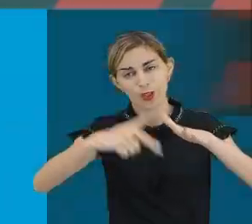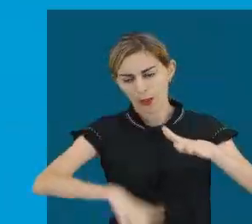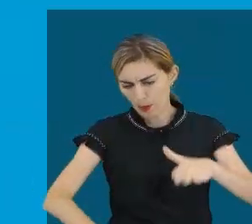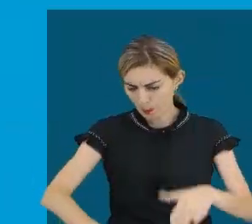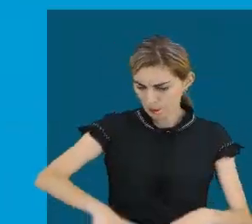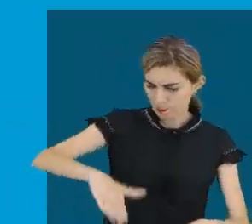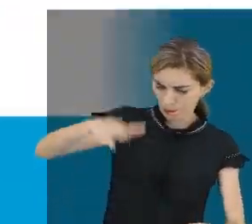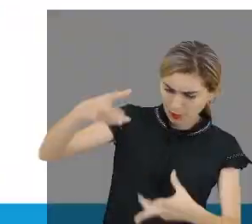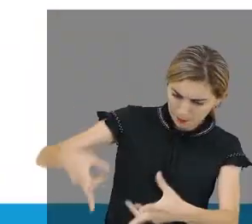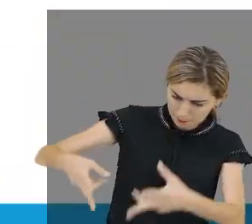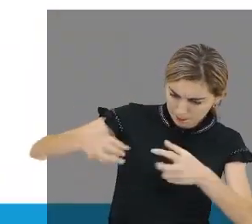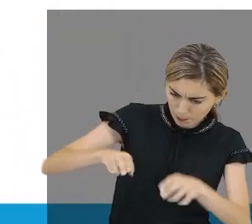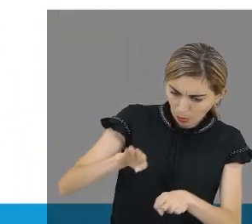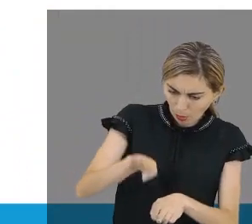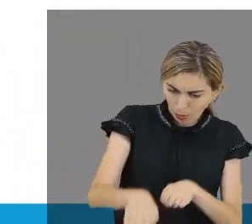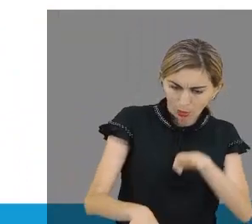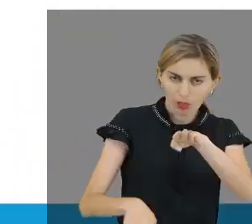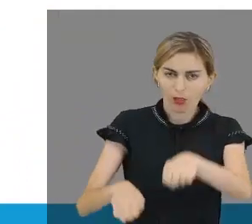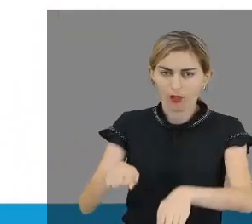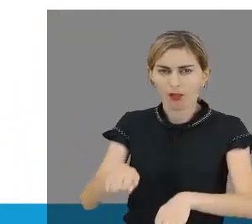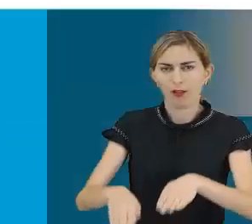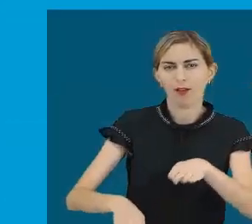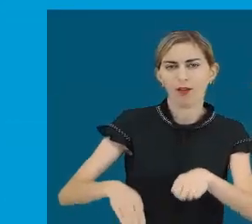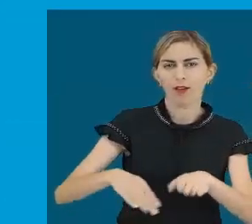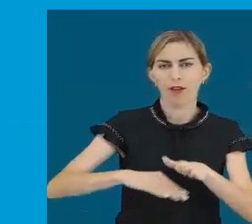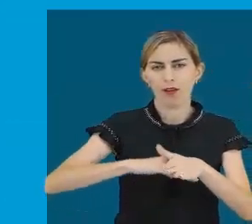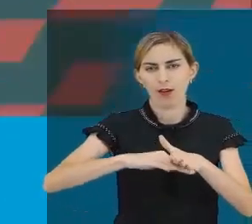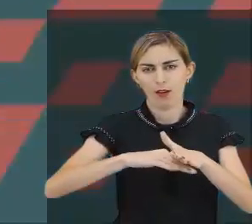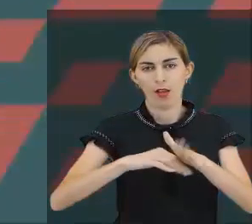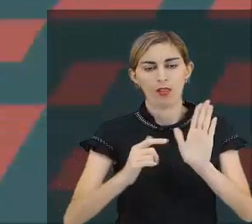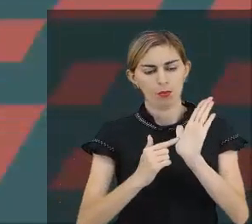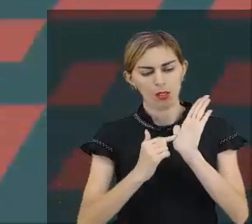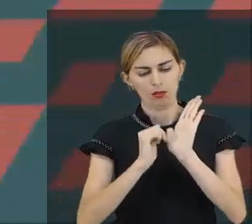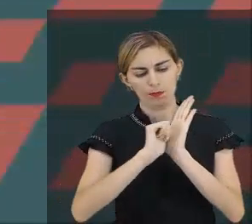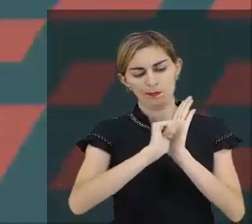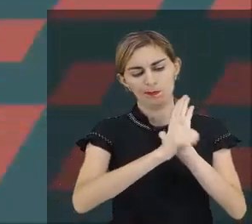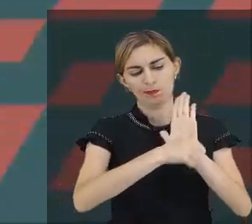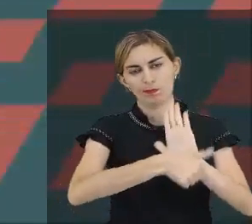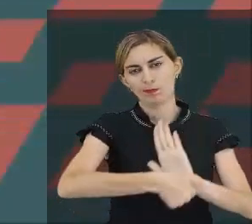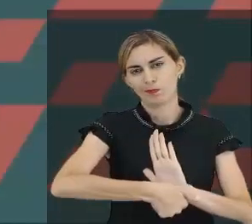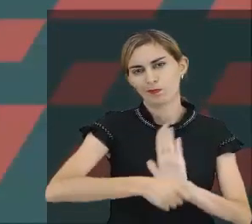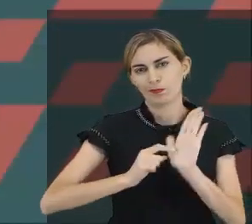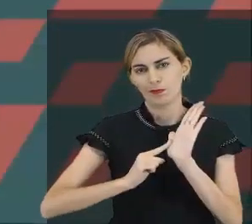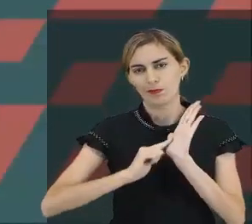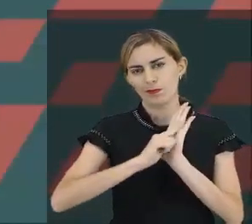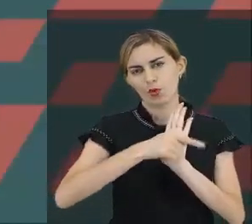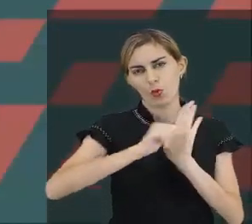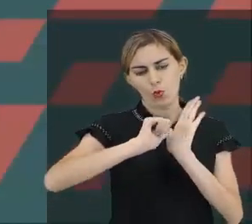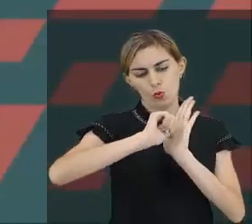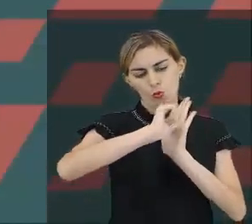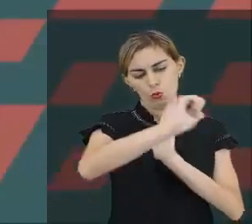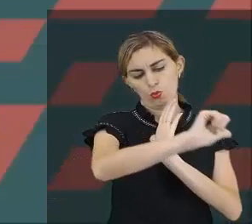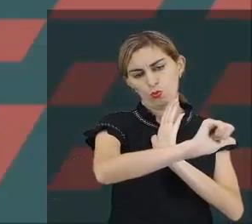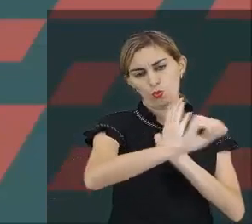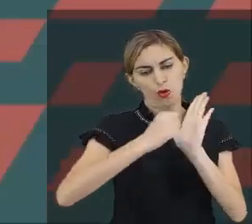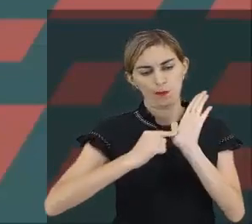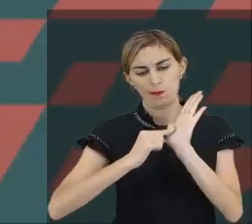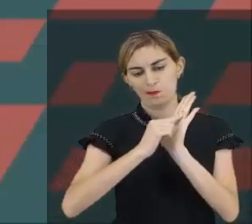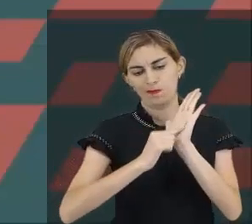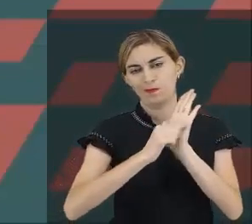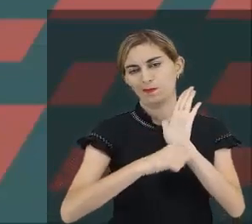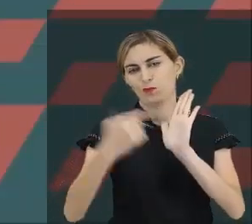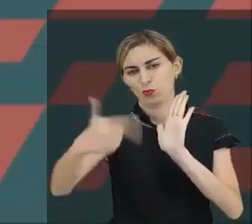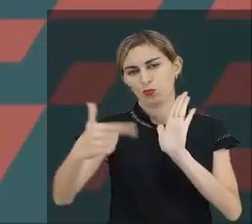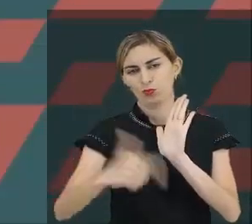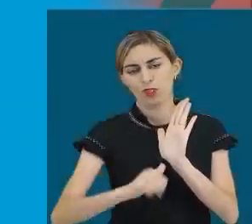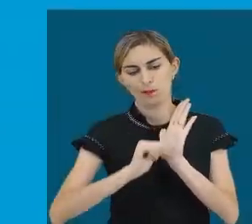criança cresce. A prega siamesca, que é a prega palmar única, que ela só tem uma prega, ela